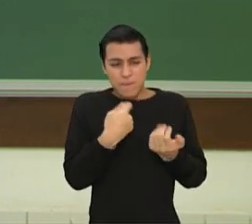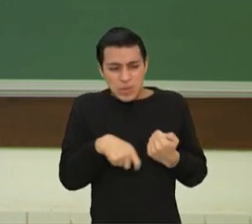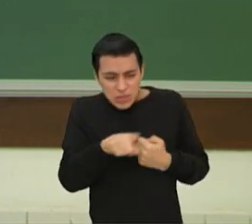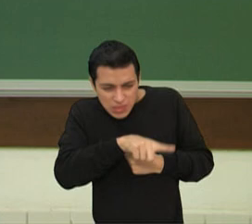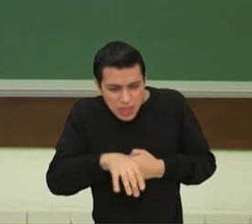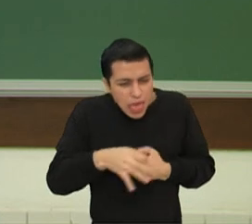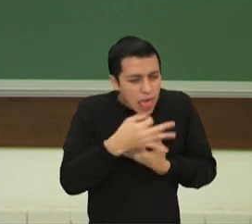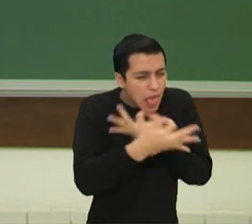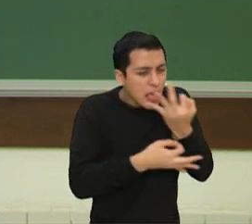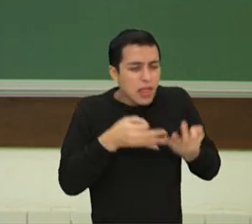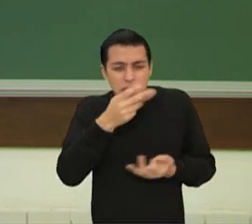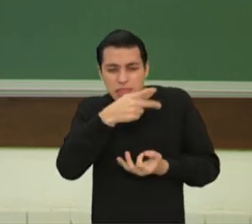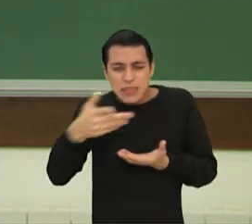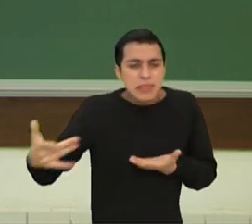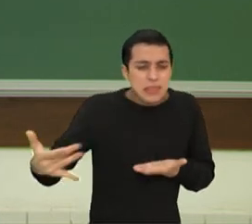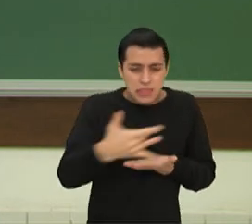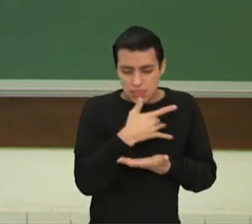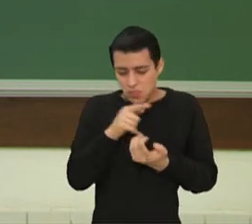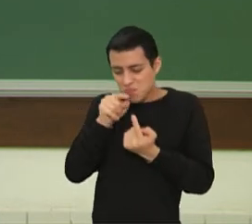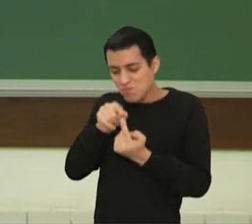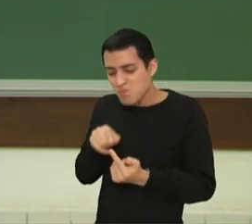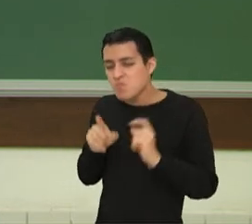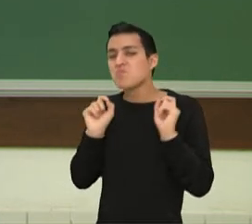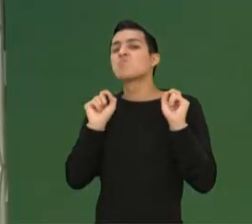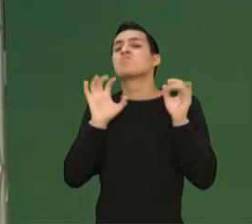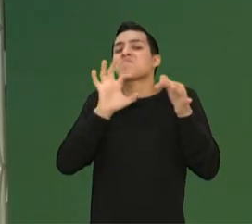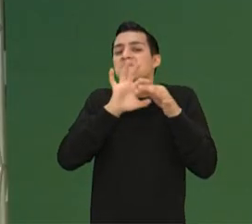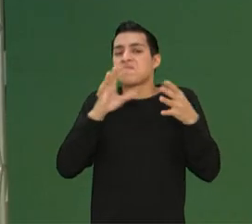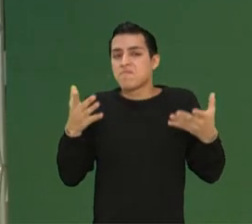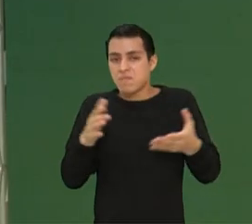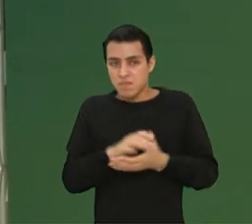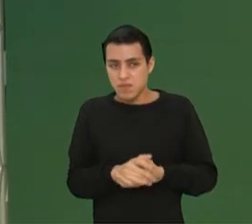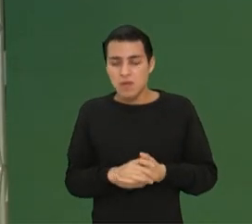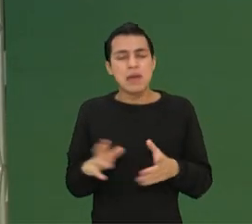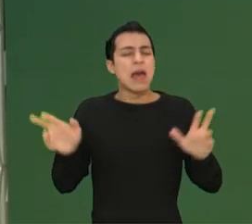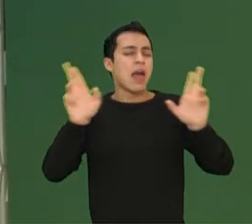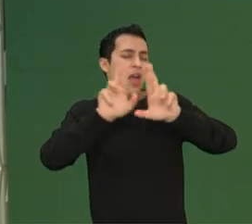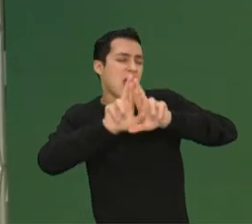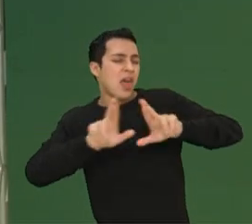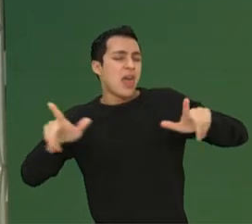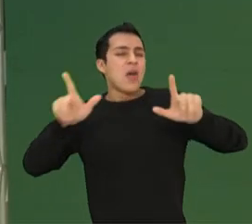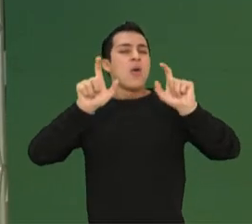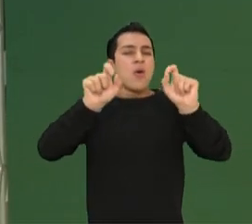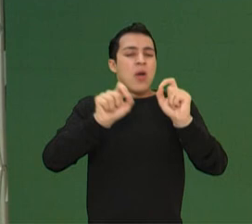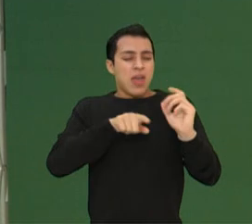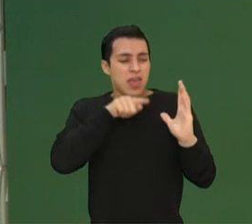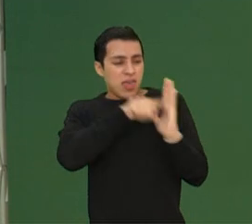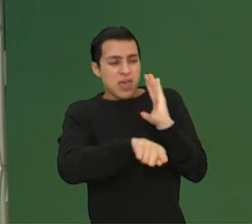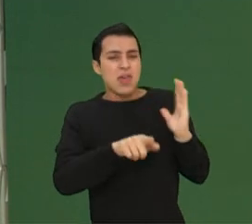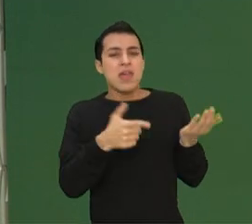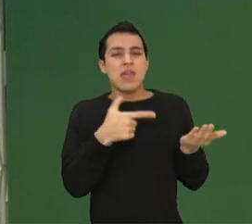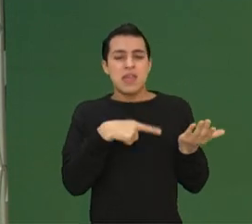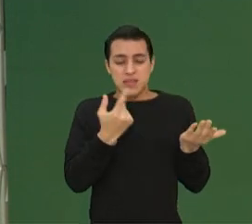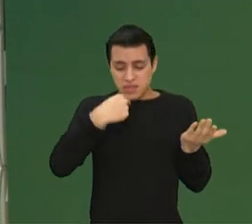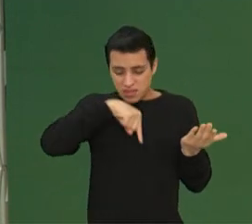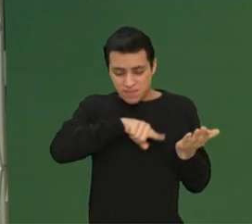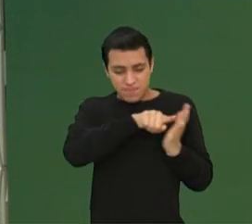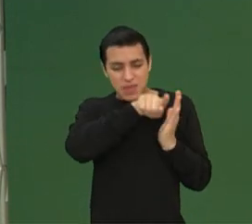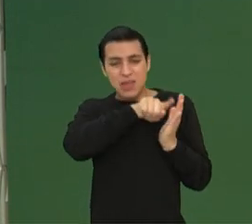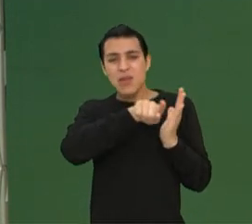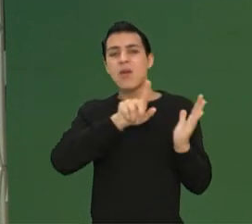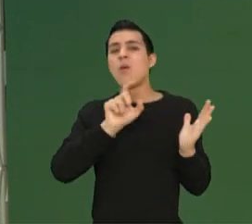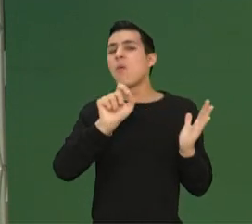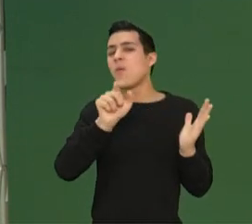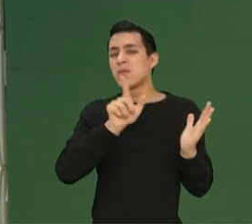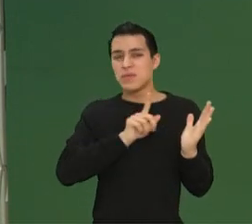preciso, de opiniões que eu quero coletar. Já diferente, quando eu tenho uma enquete com perguntas subjetivas, eu